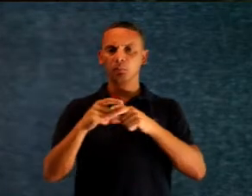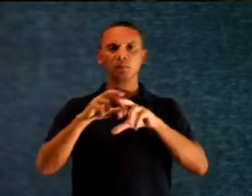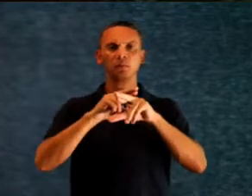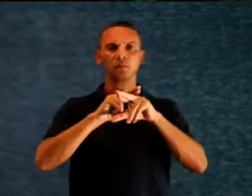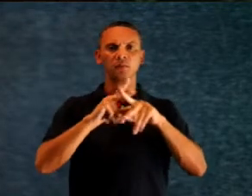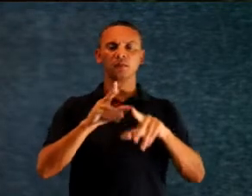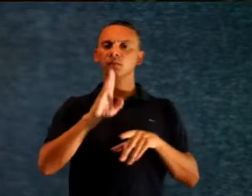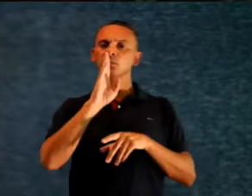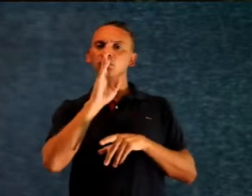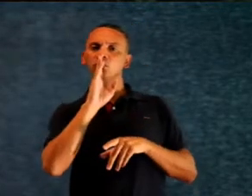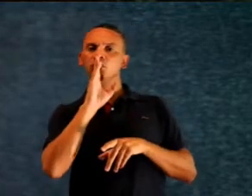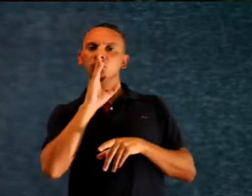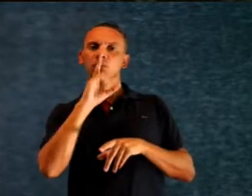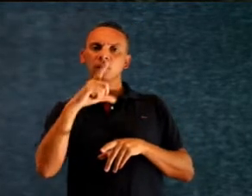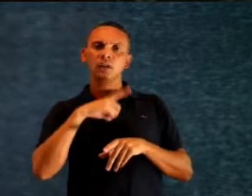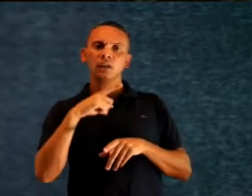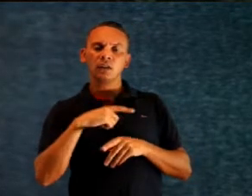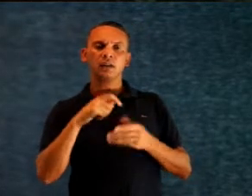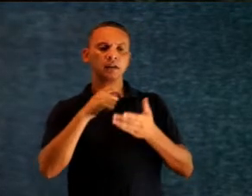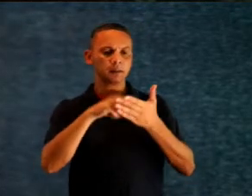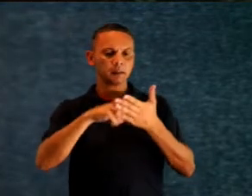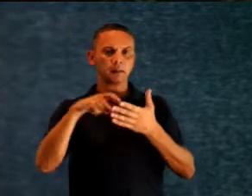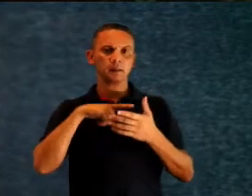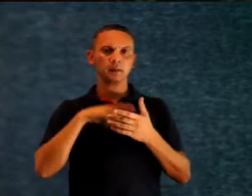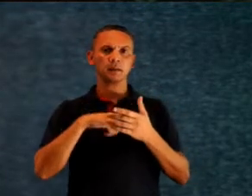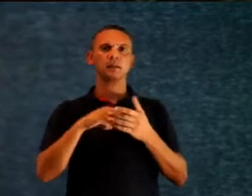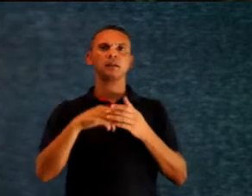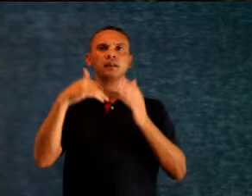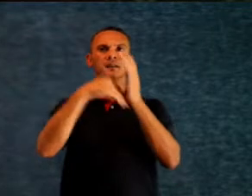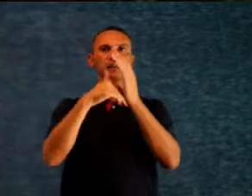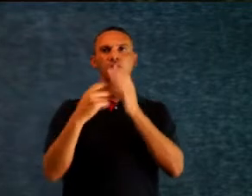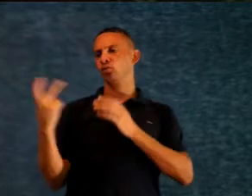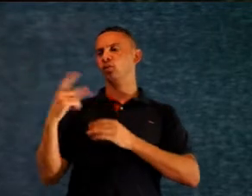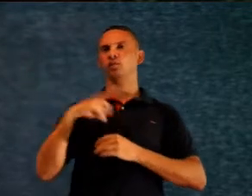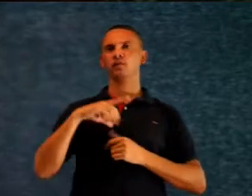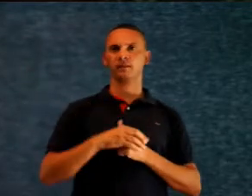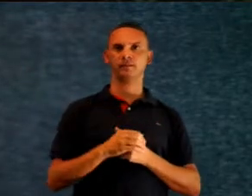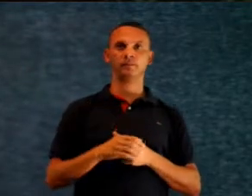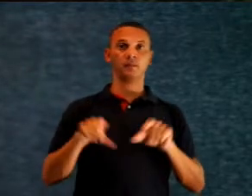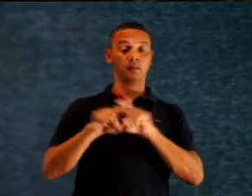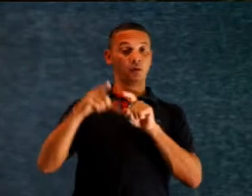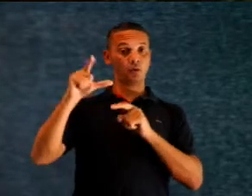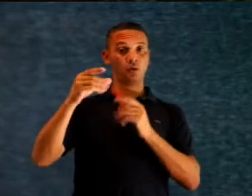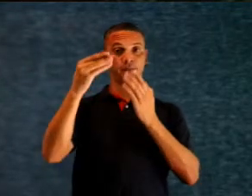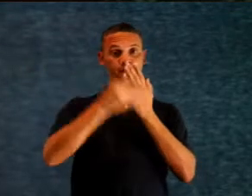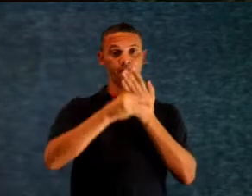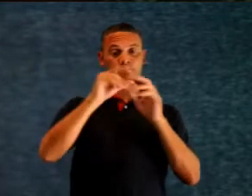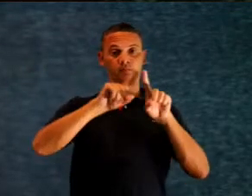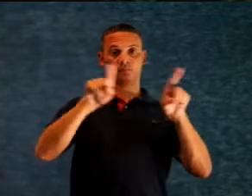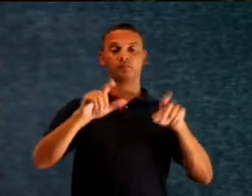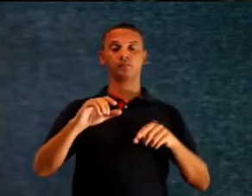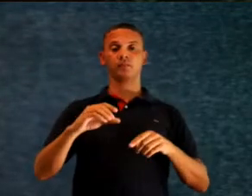este pequeno segredo, né? que os dois mantiveram durante algum tempo. Além da boa obra, a